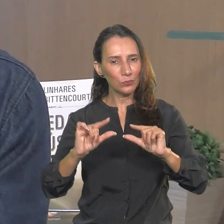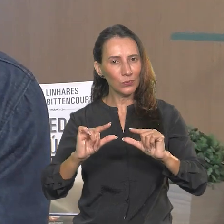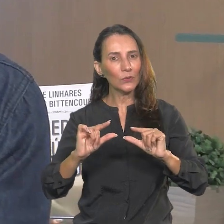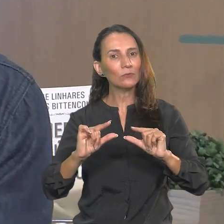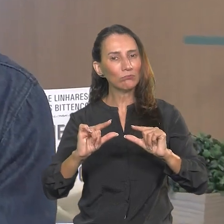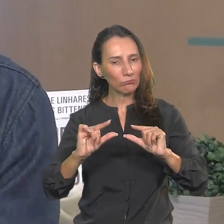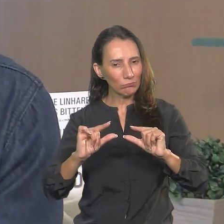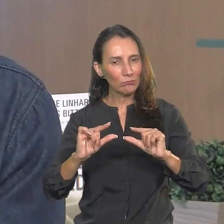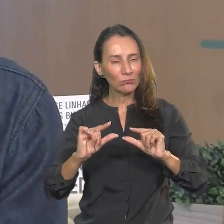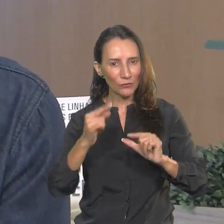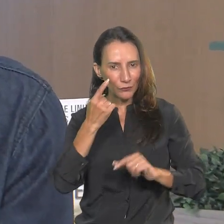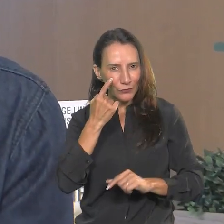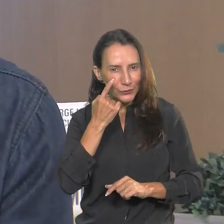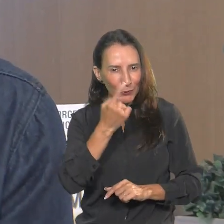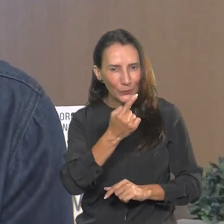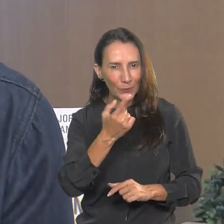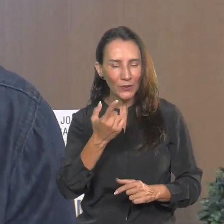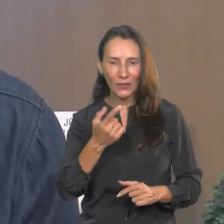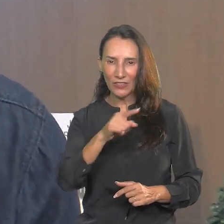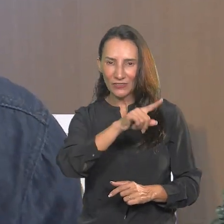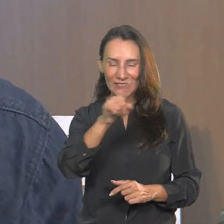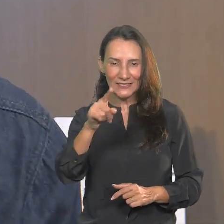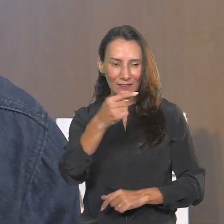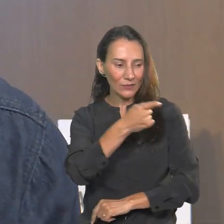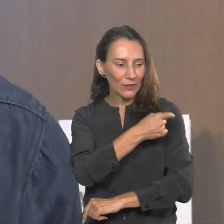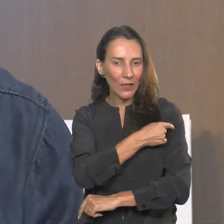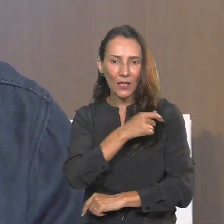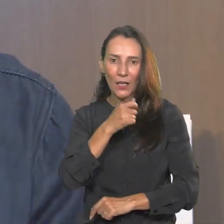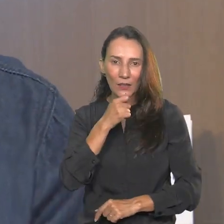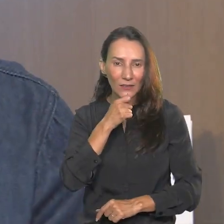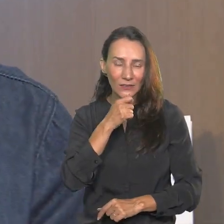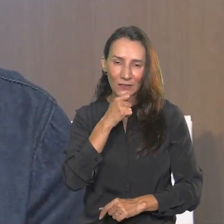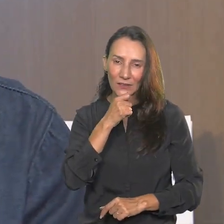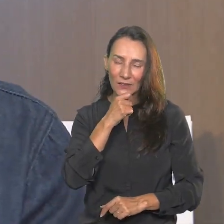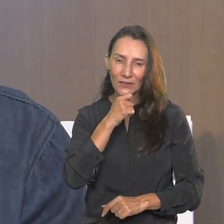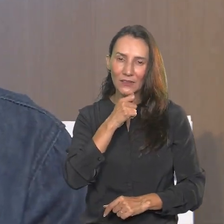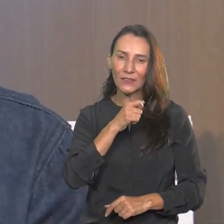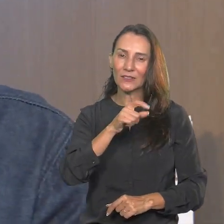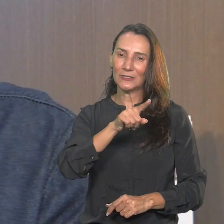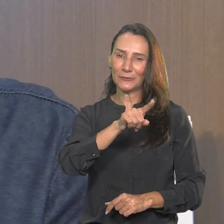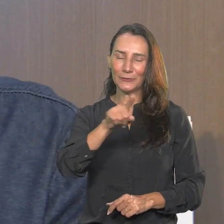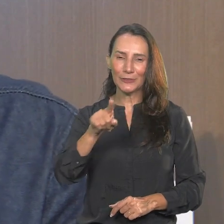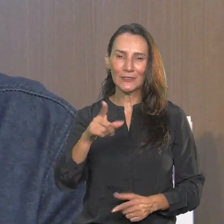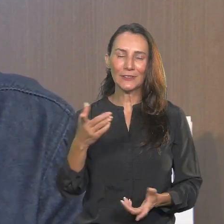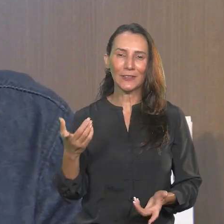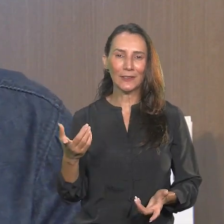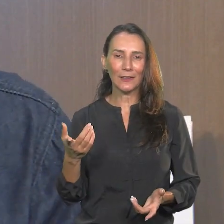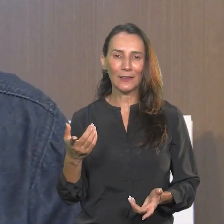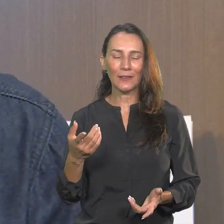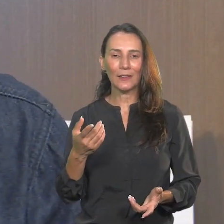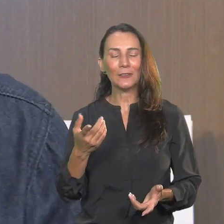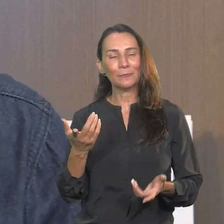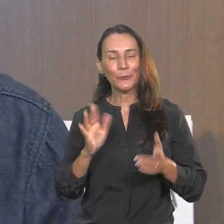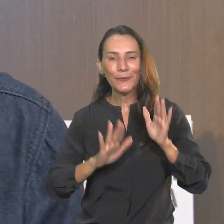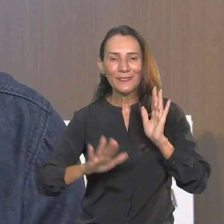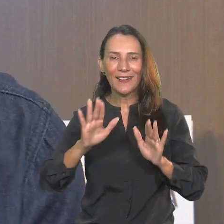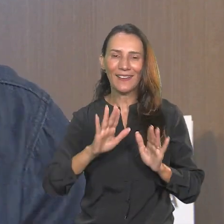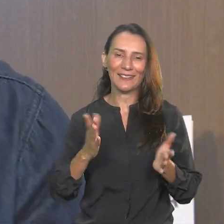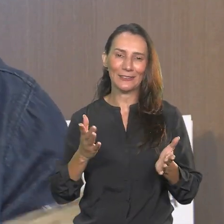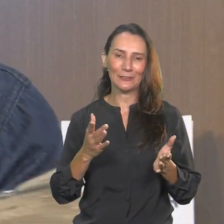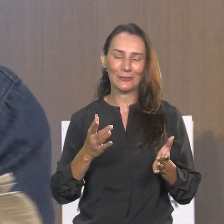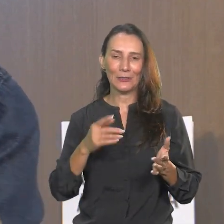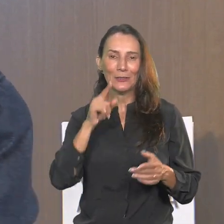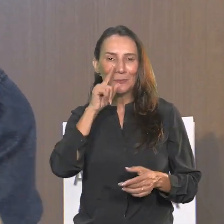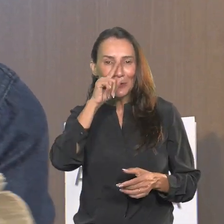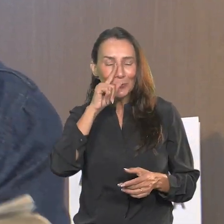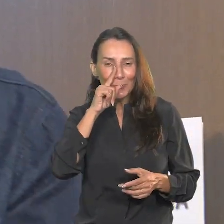aqui para poder deixar claro. Você que ainda não foi vacinado, você não está imunizado contra